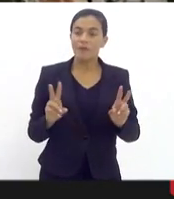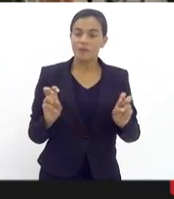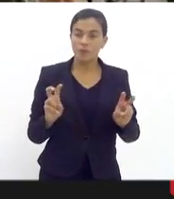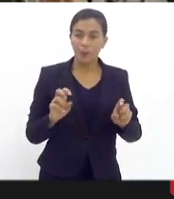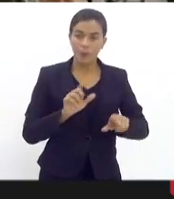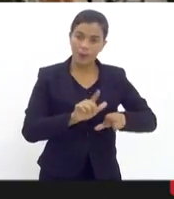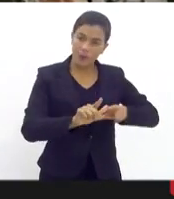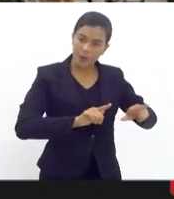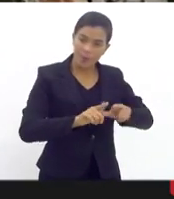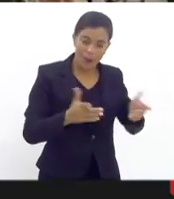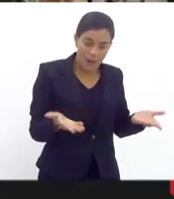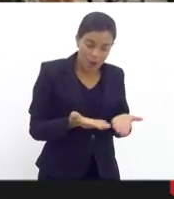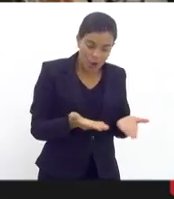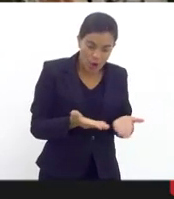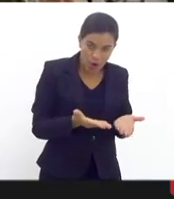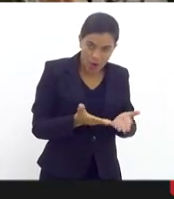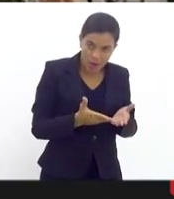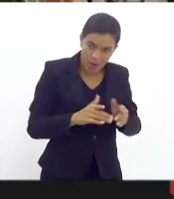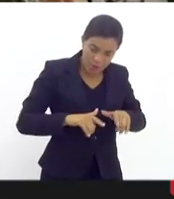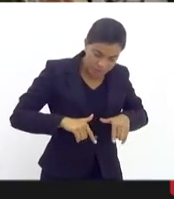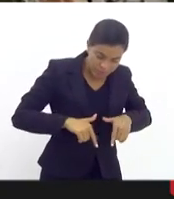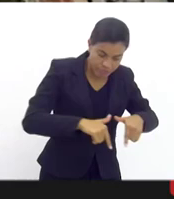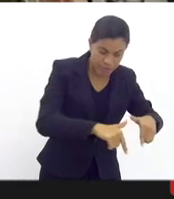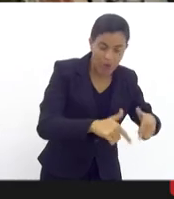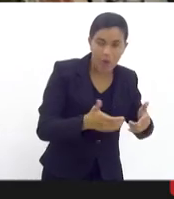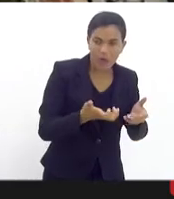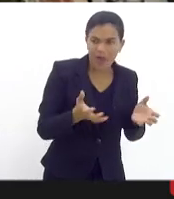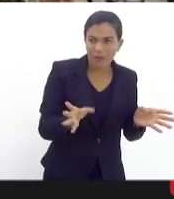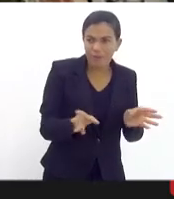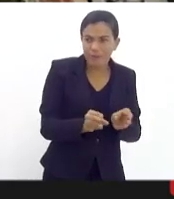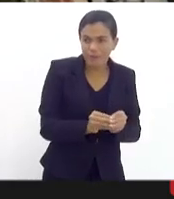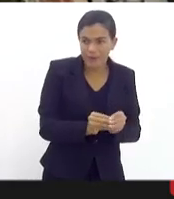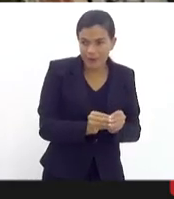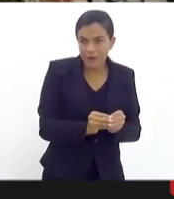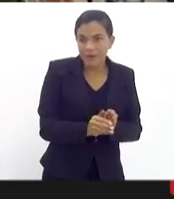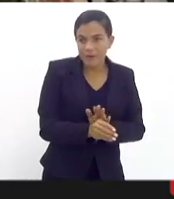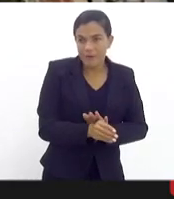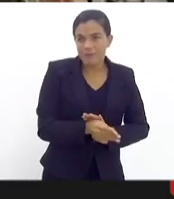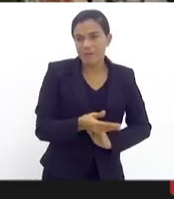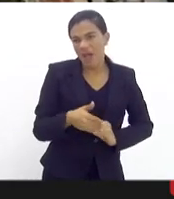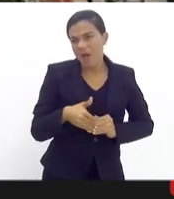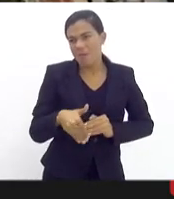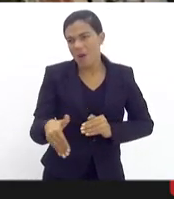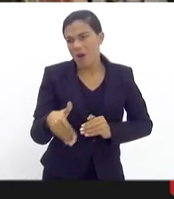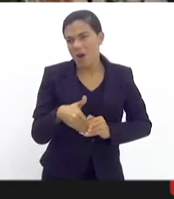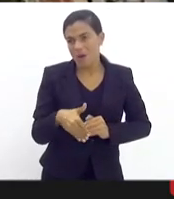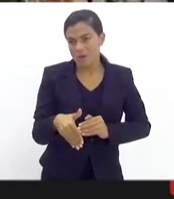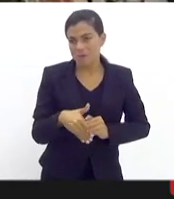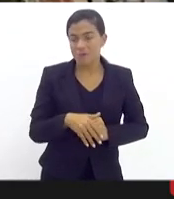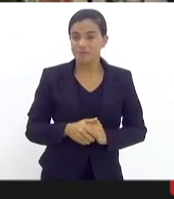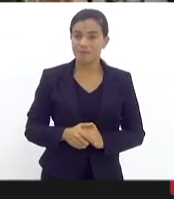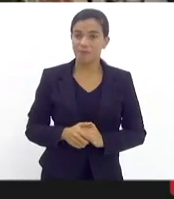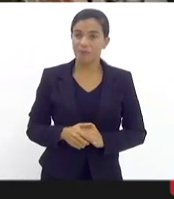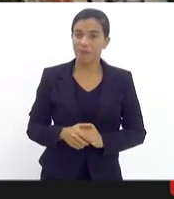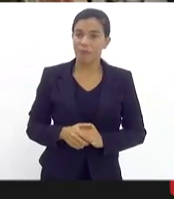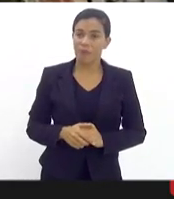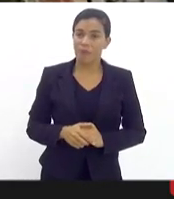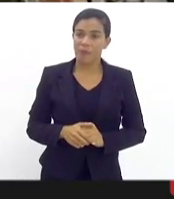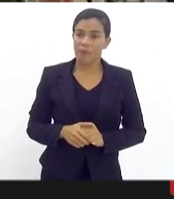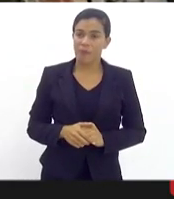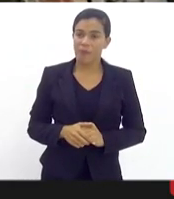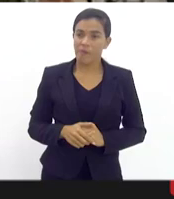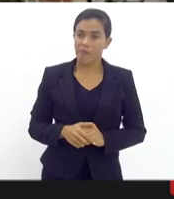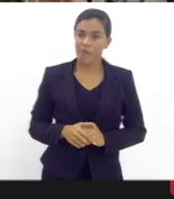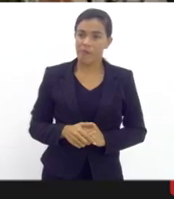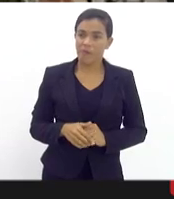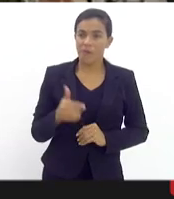que eu estou fazendo e que quero concluir já, ele deve estar muito próximo do final da intervenção, eu